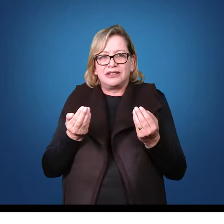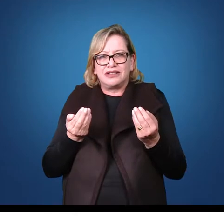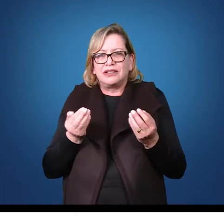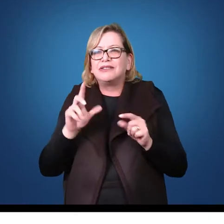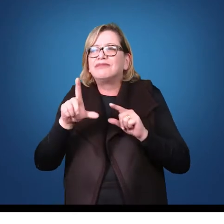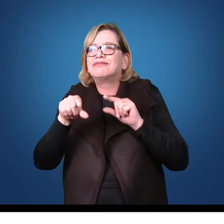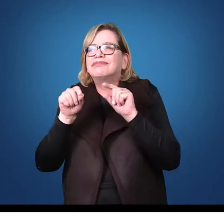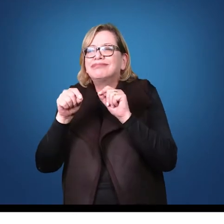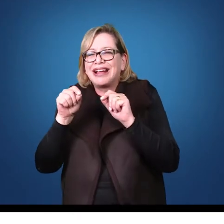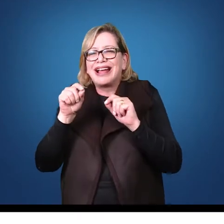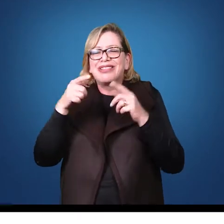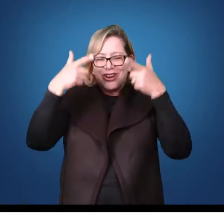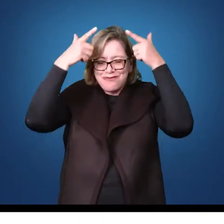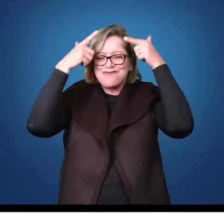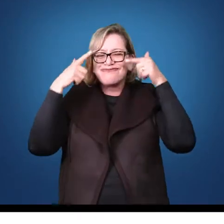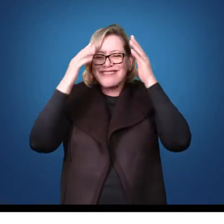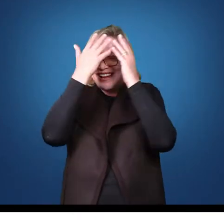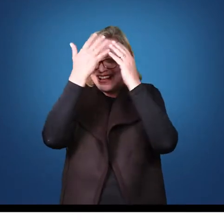e escolha.